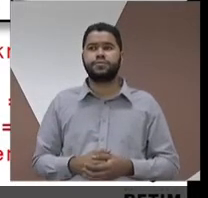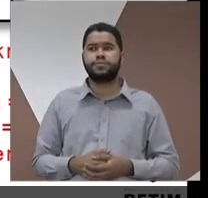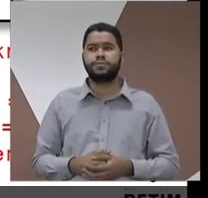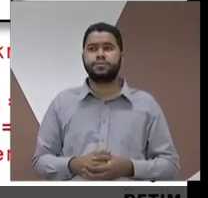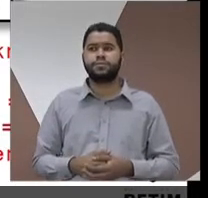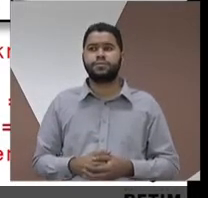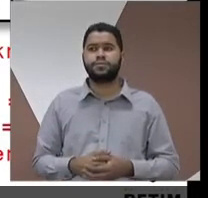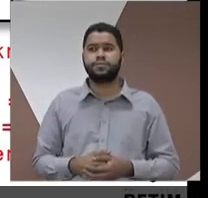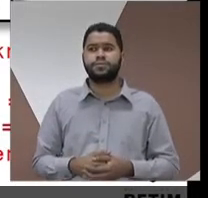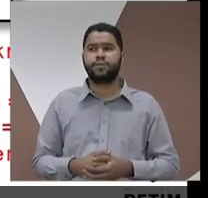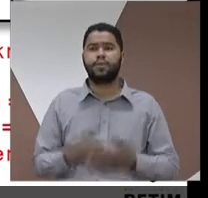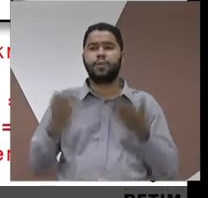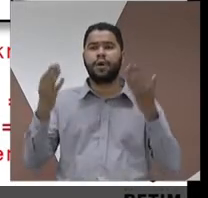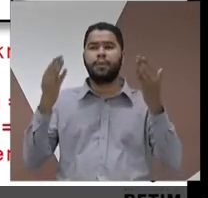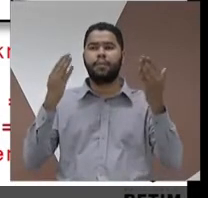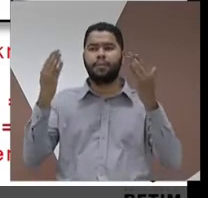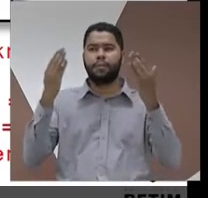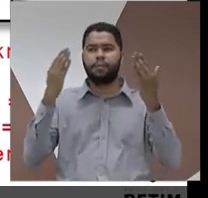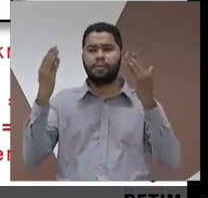uma comparação.